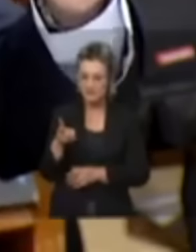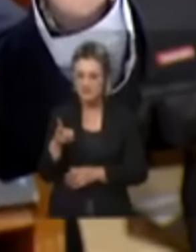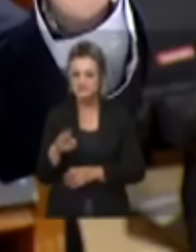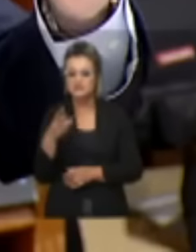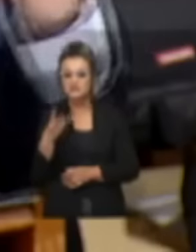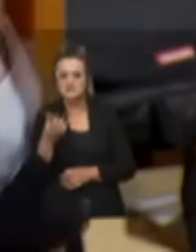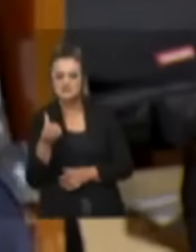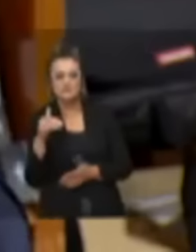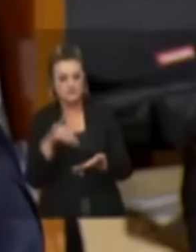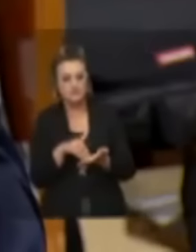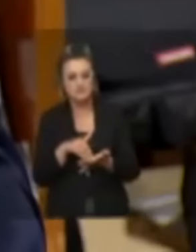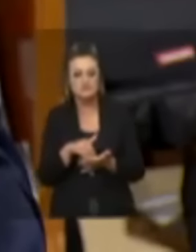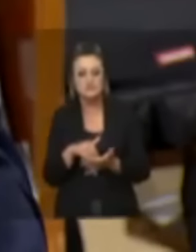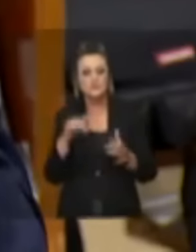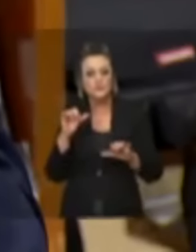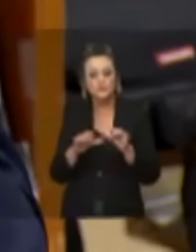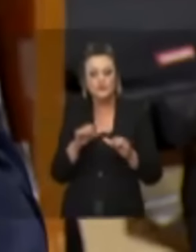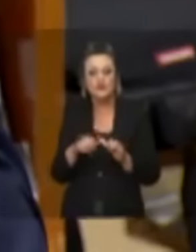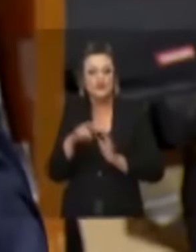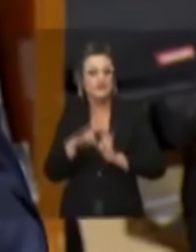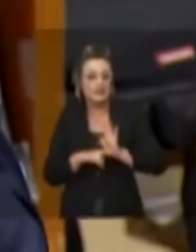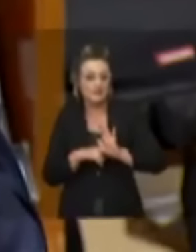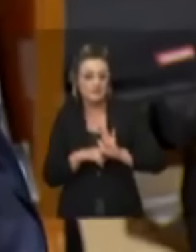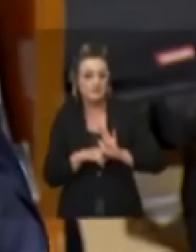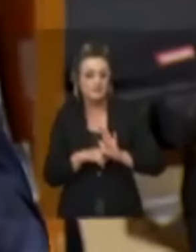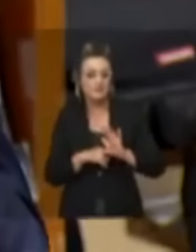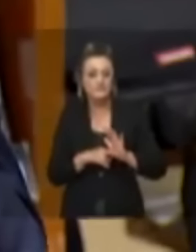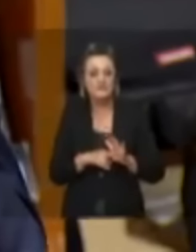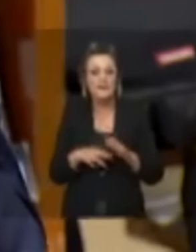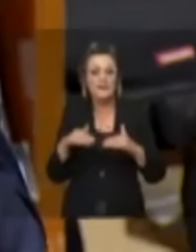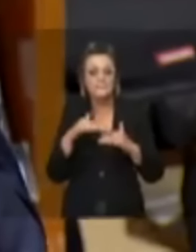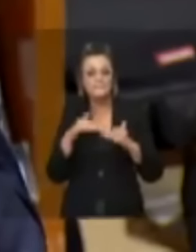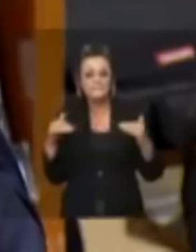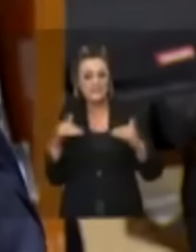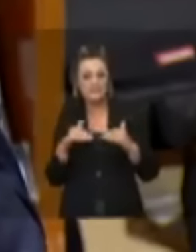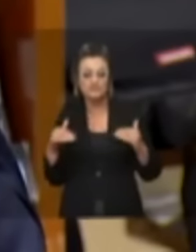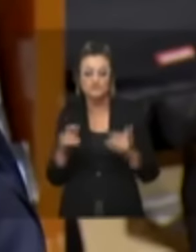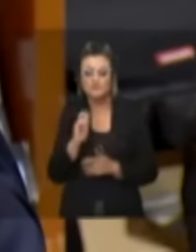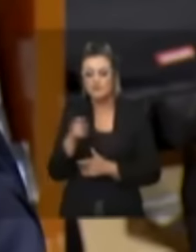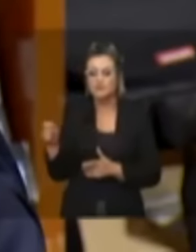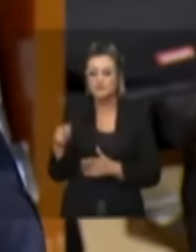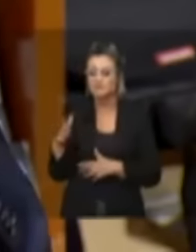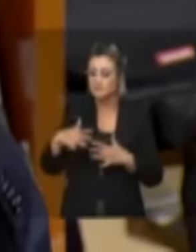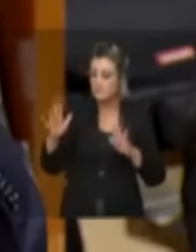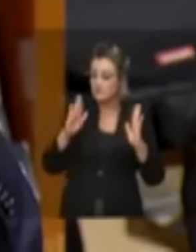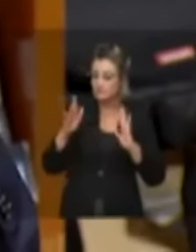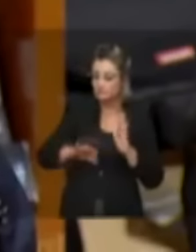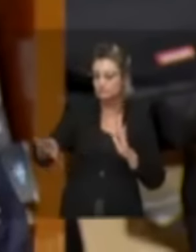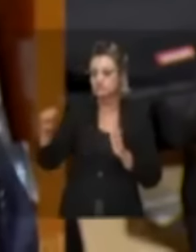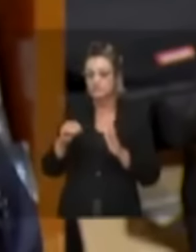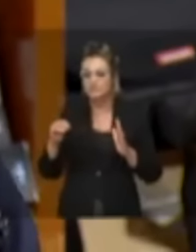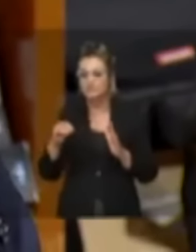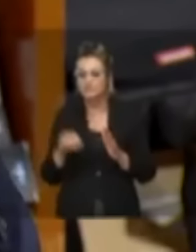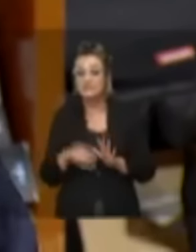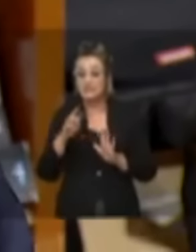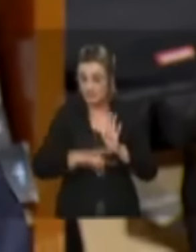36 últimas passamos a ter a regra que era a média de contribuição de todo o período e a